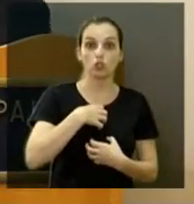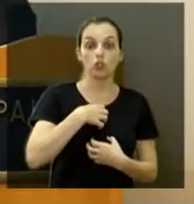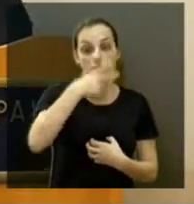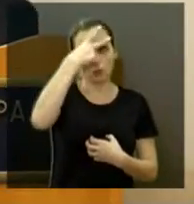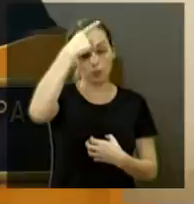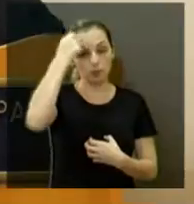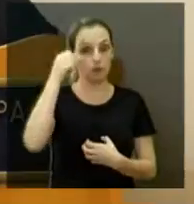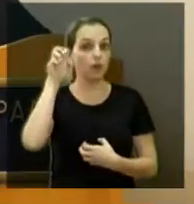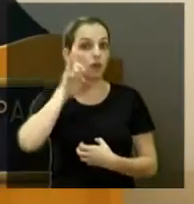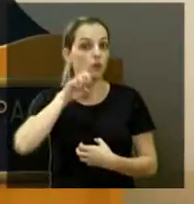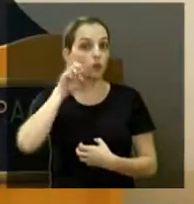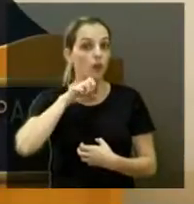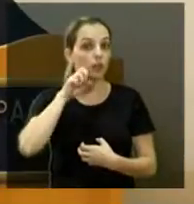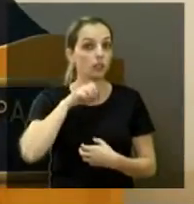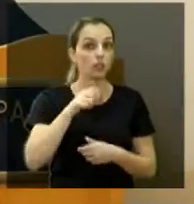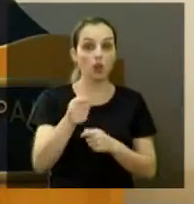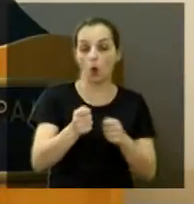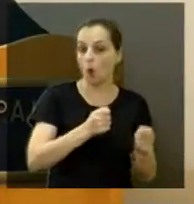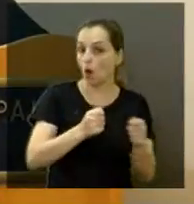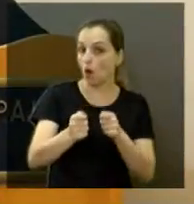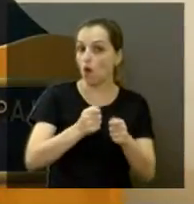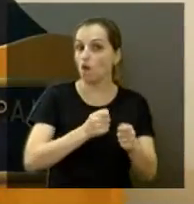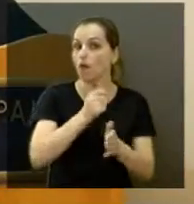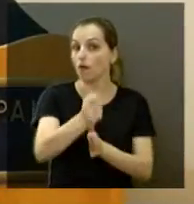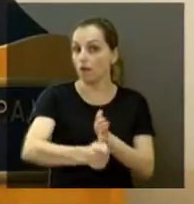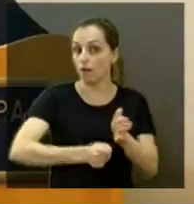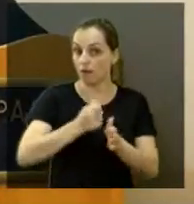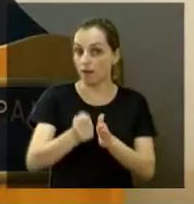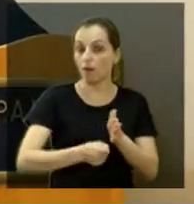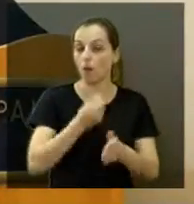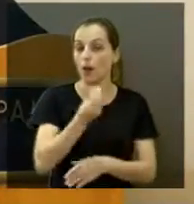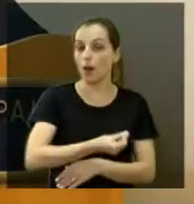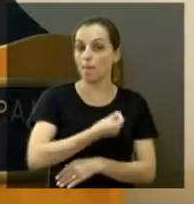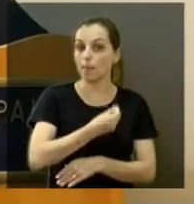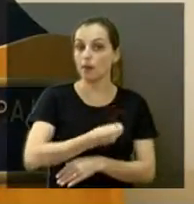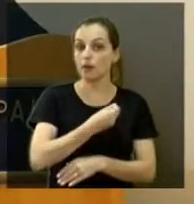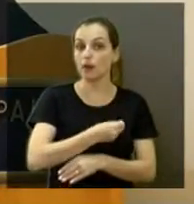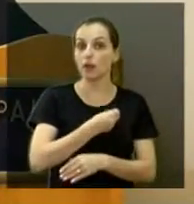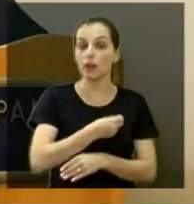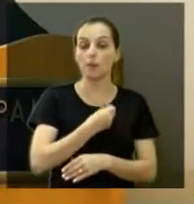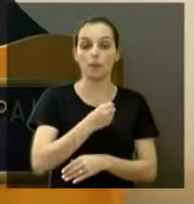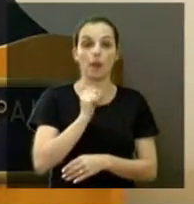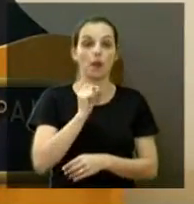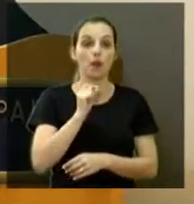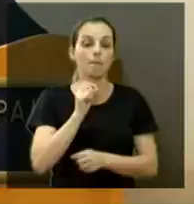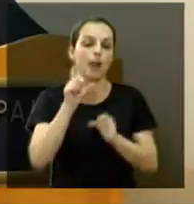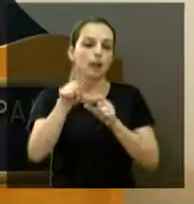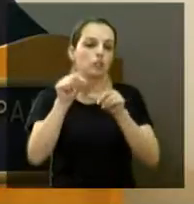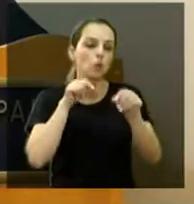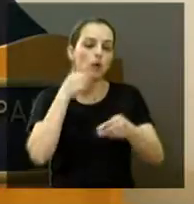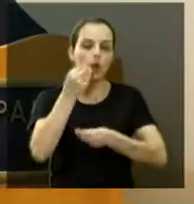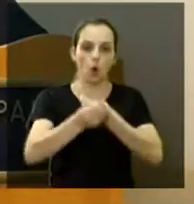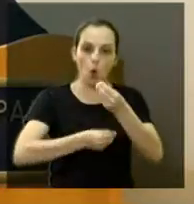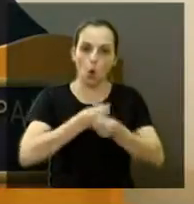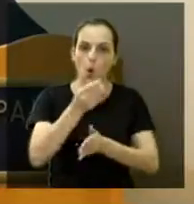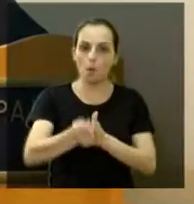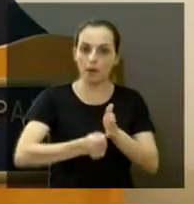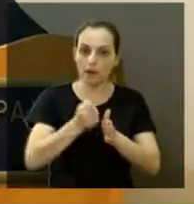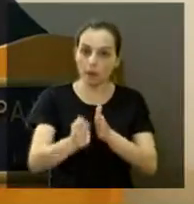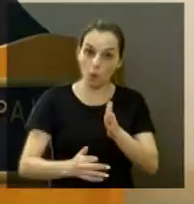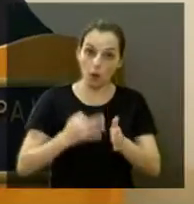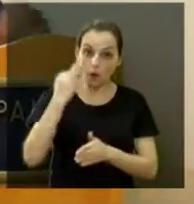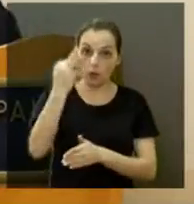Araraquara, participando e definindo o rumo da nossa cidade. Fica aqui o convite meu, espero